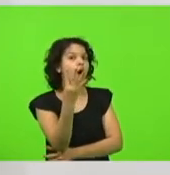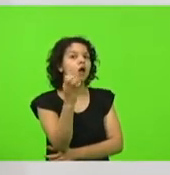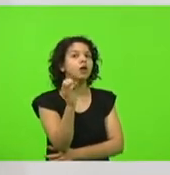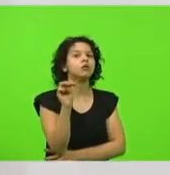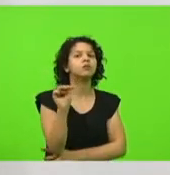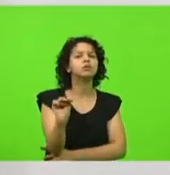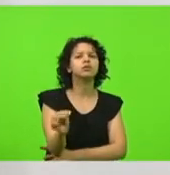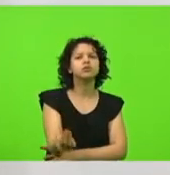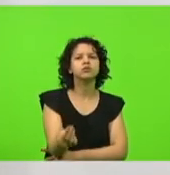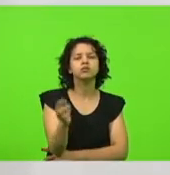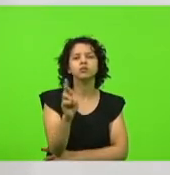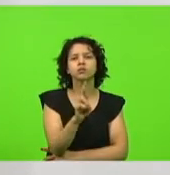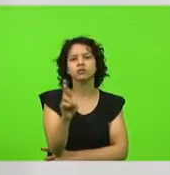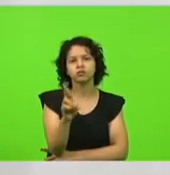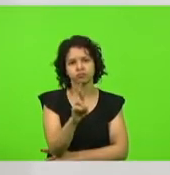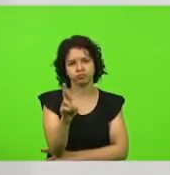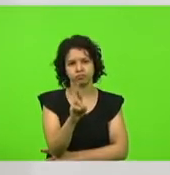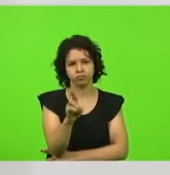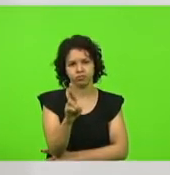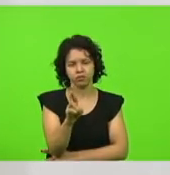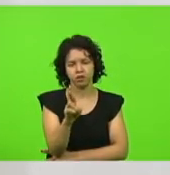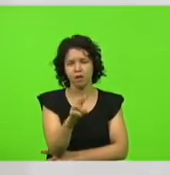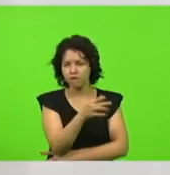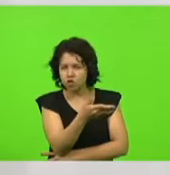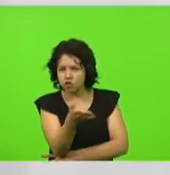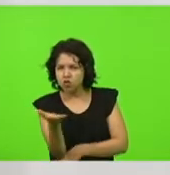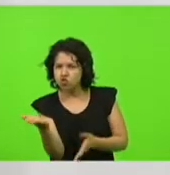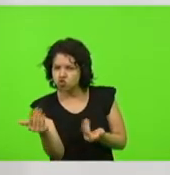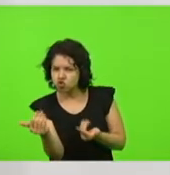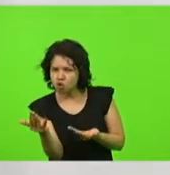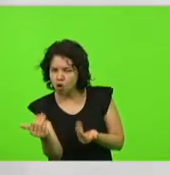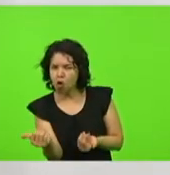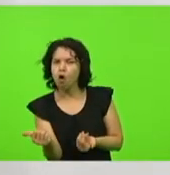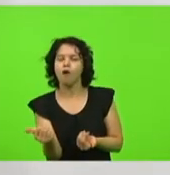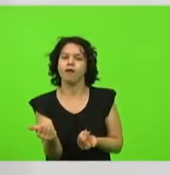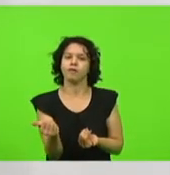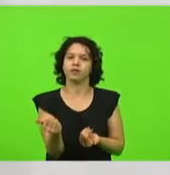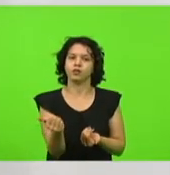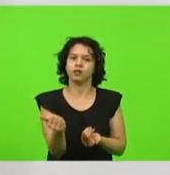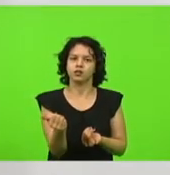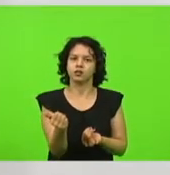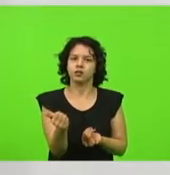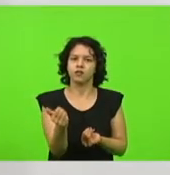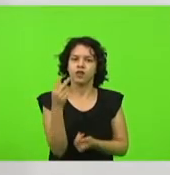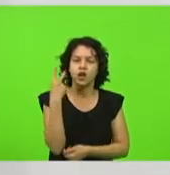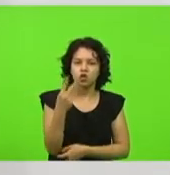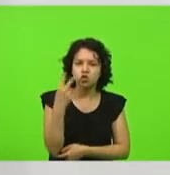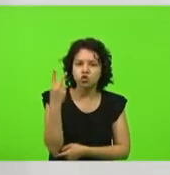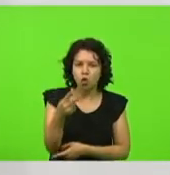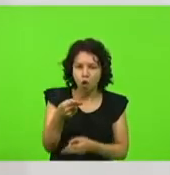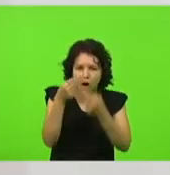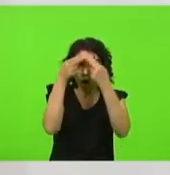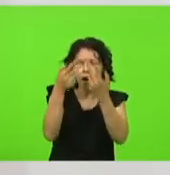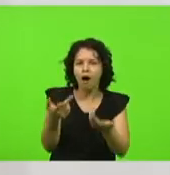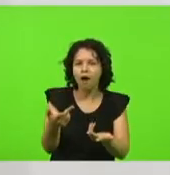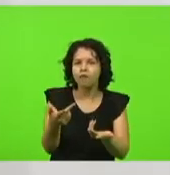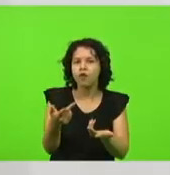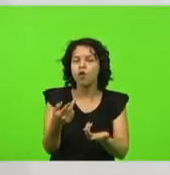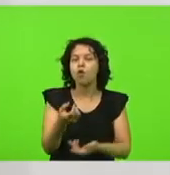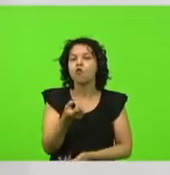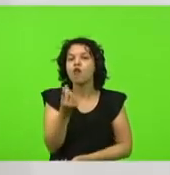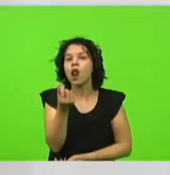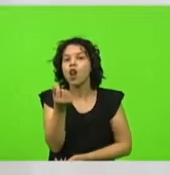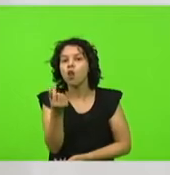eu gostaria que vocês guardassem, jovens vereadores, o número desse recurso. Eu gostaria de ver esse